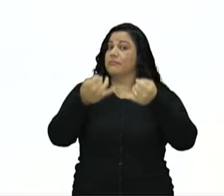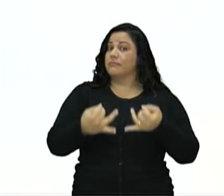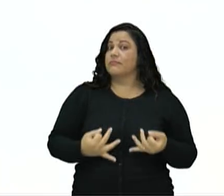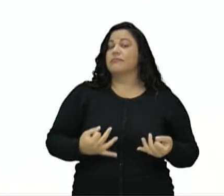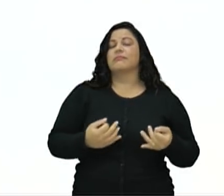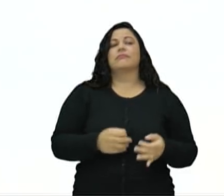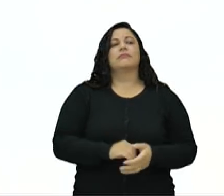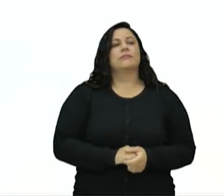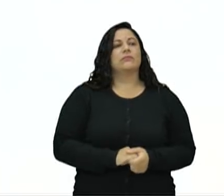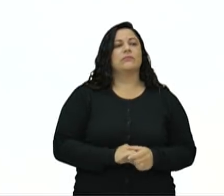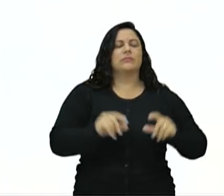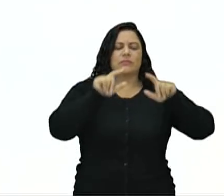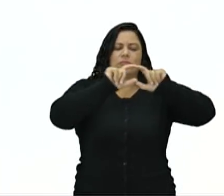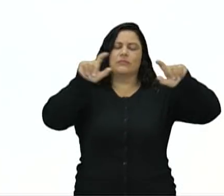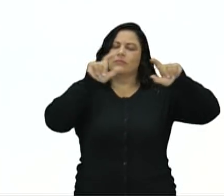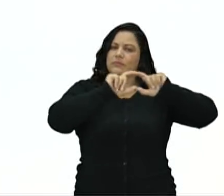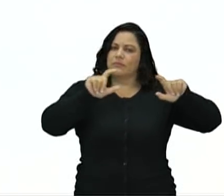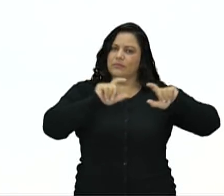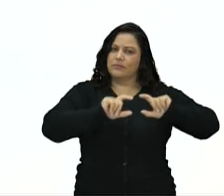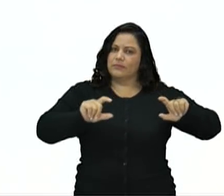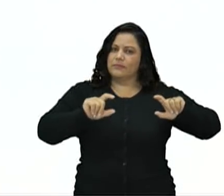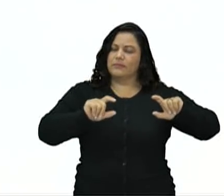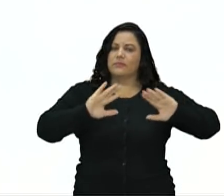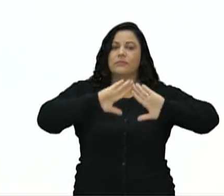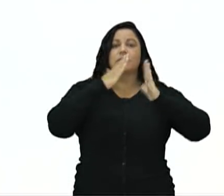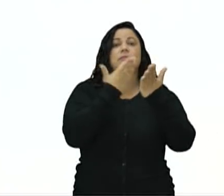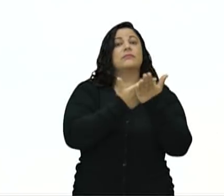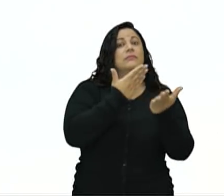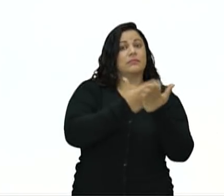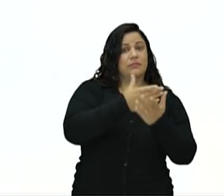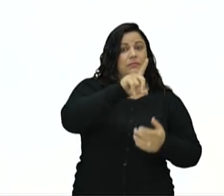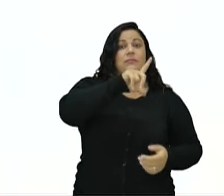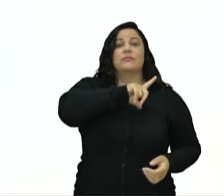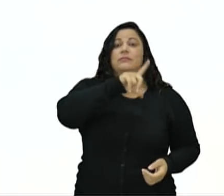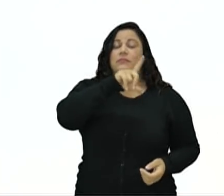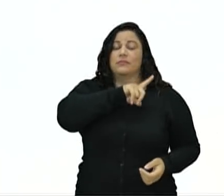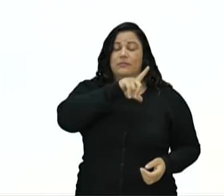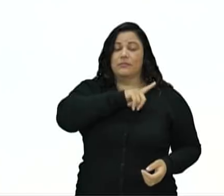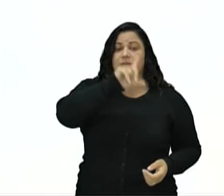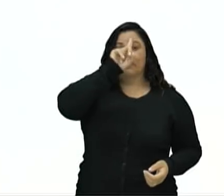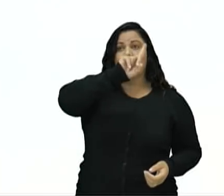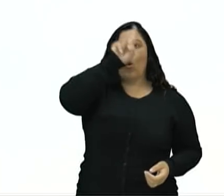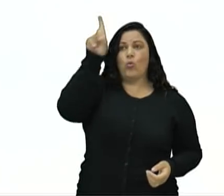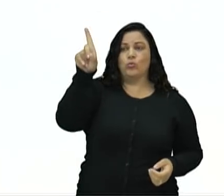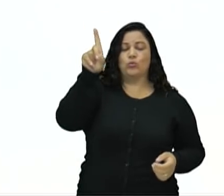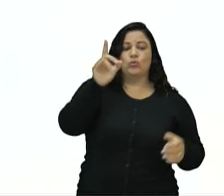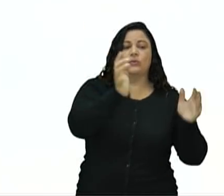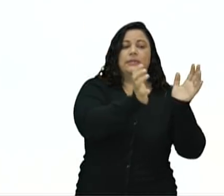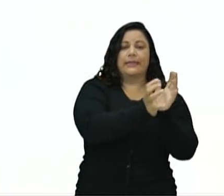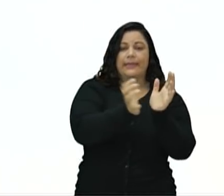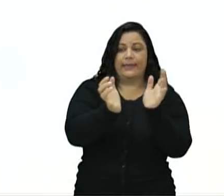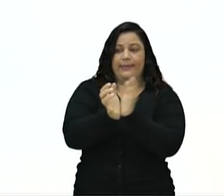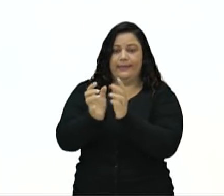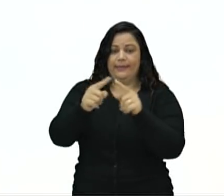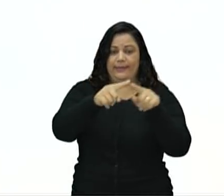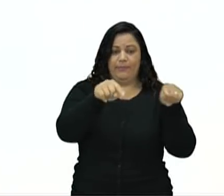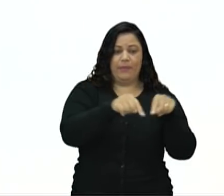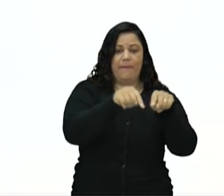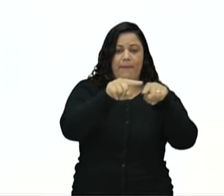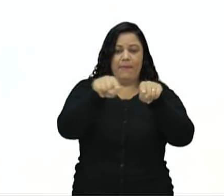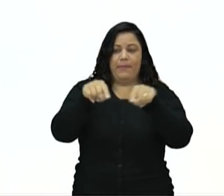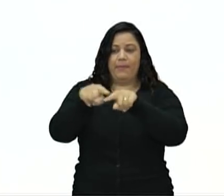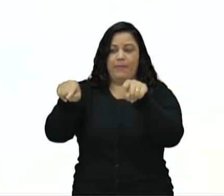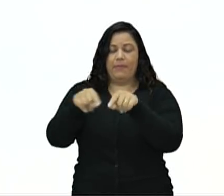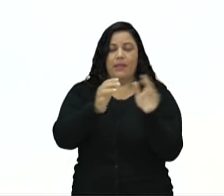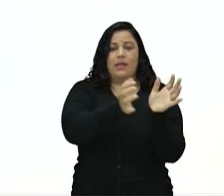neste fragmento, então, na escola, tinha o dia de cada turma ir à biblioteca. Lembro-me de como era a tia da sala de leitura.